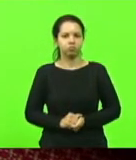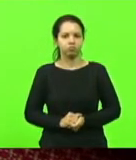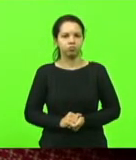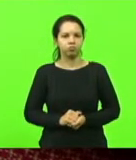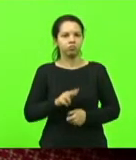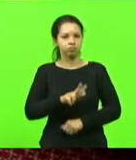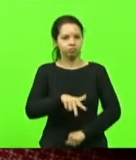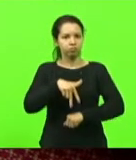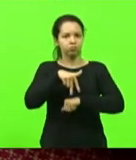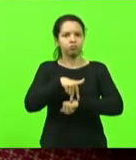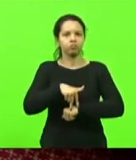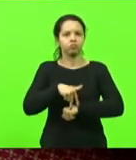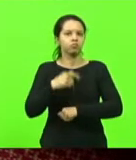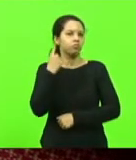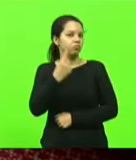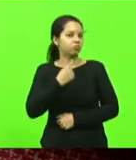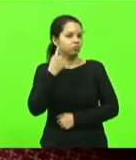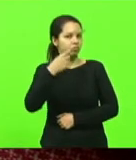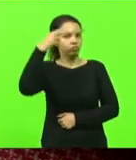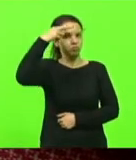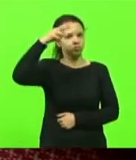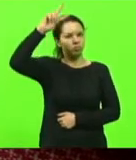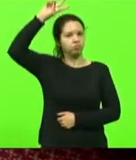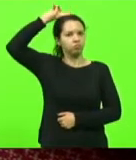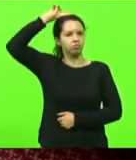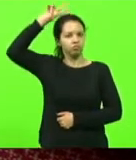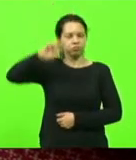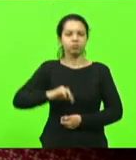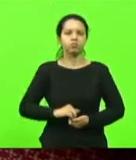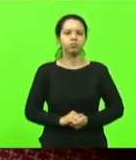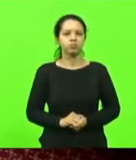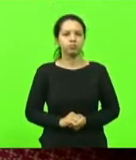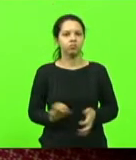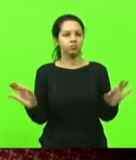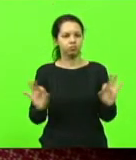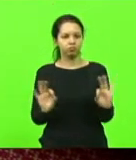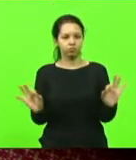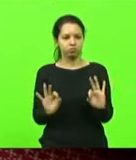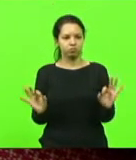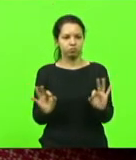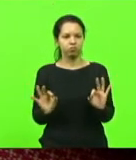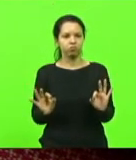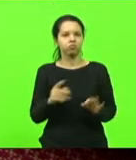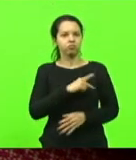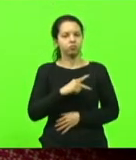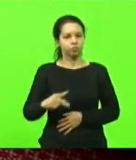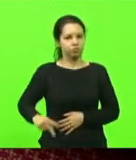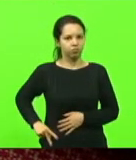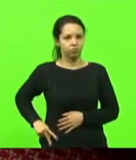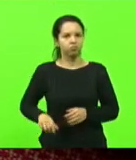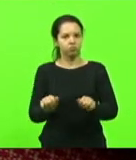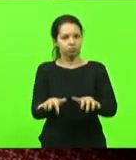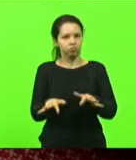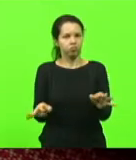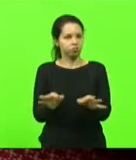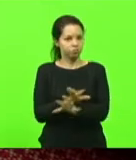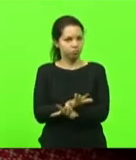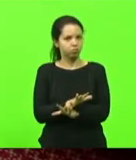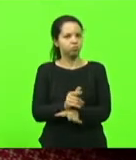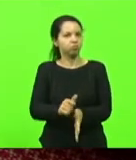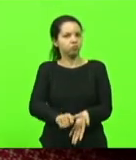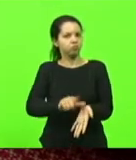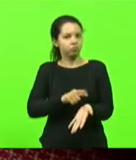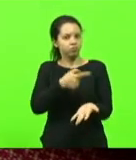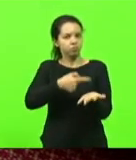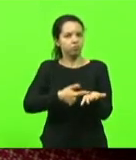palavra o senhor deputado doutor Vicente Caro Preso. Nada mais havendo, o senhor presidente antes de encerrar a sessão convocou outra